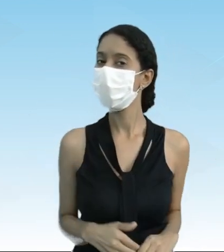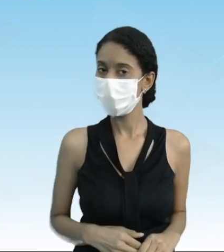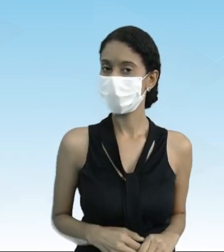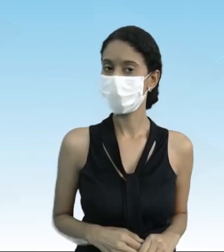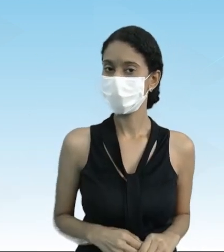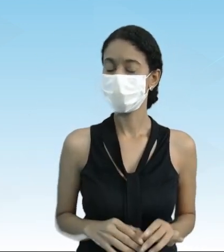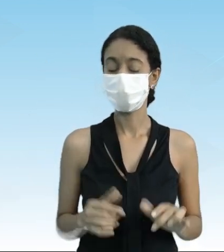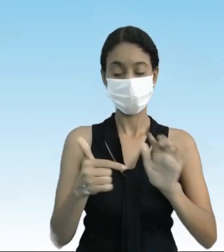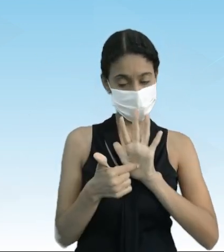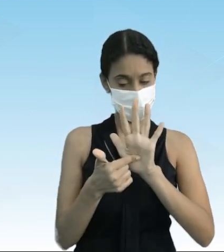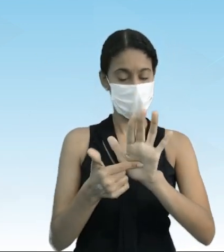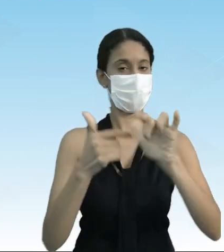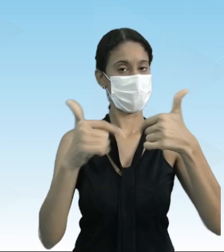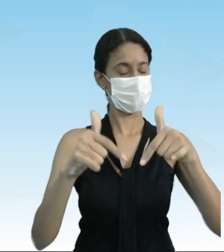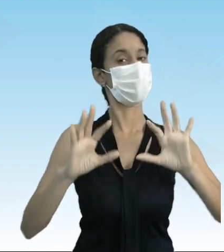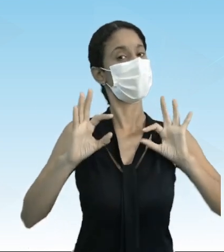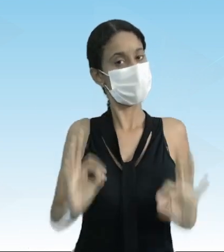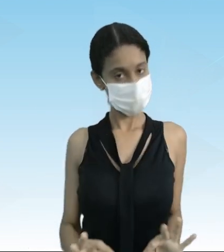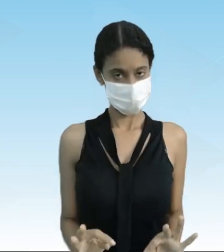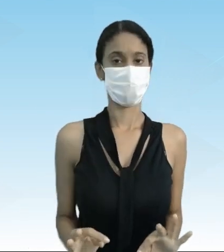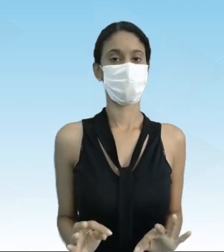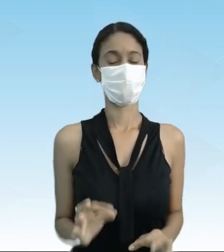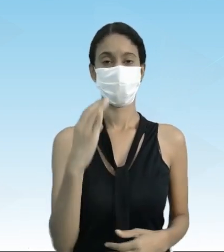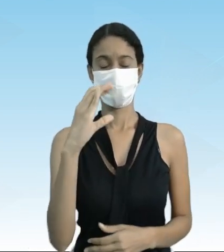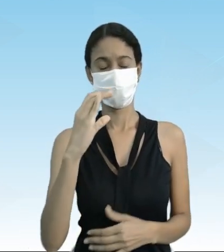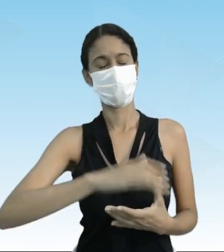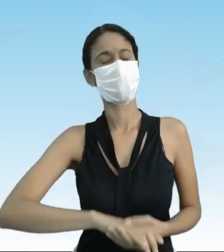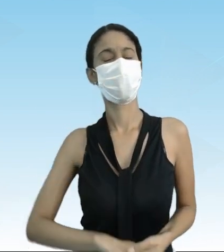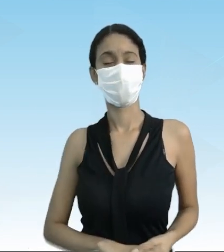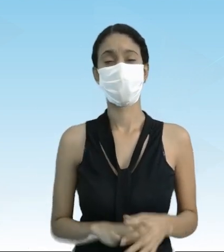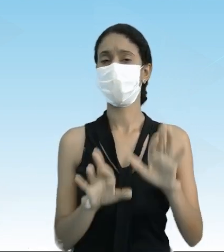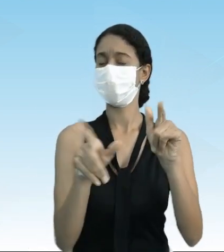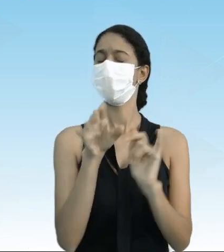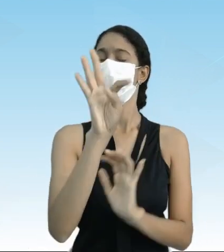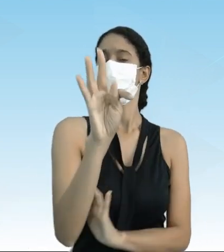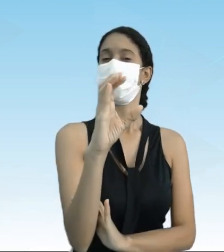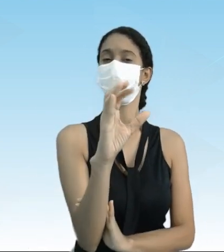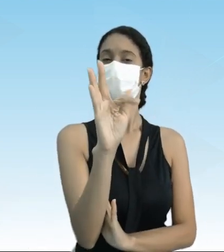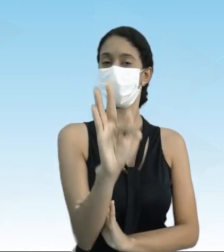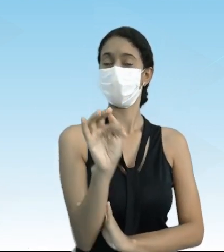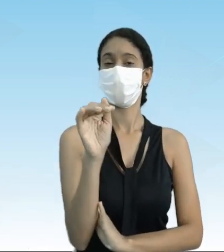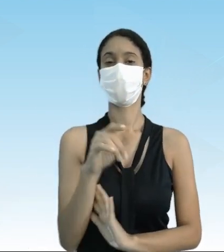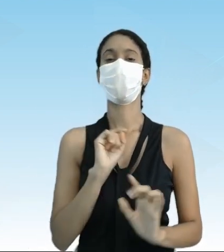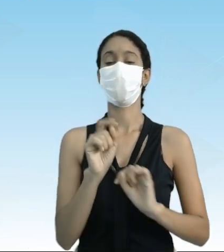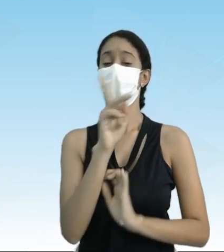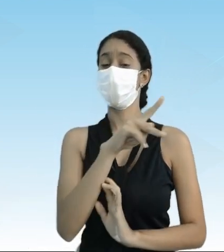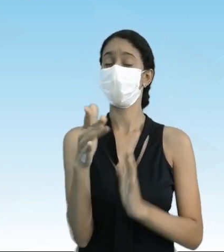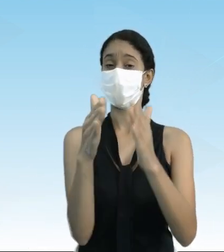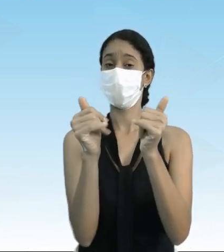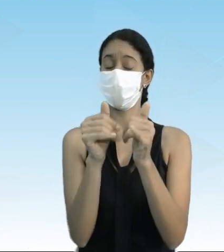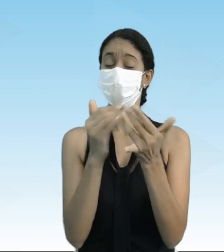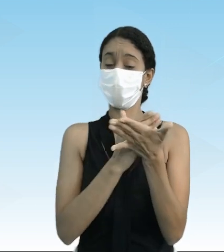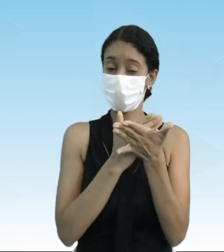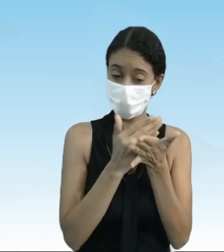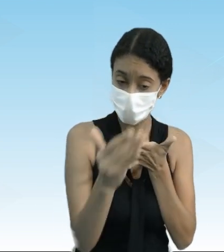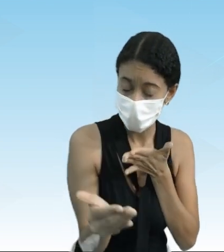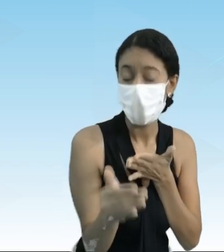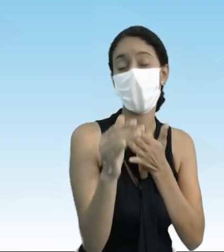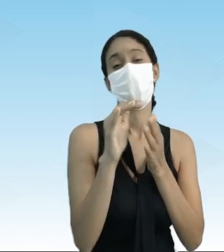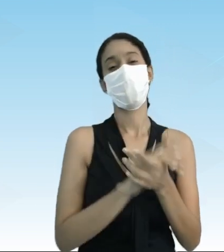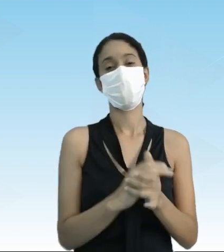do trabalho científico, diferente do seu TCF, em que o seu professor vai pedir a introdução, você